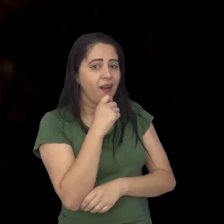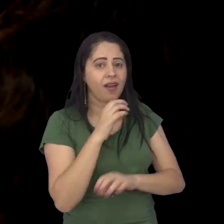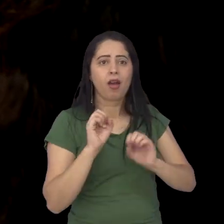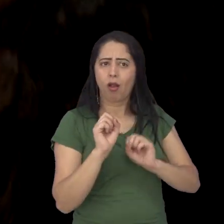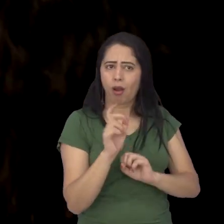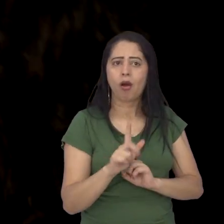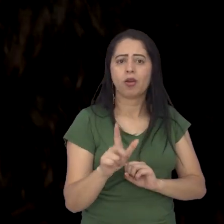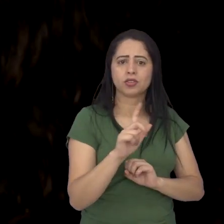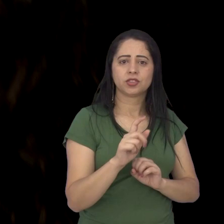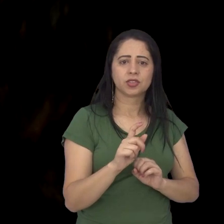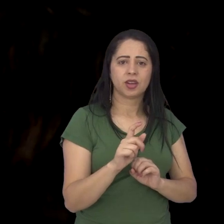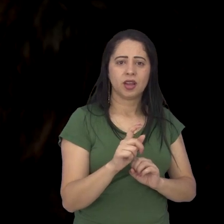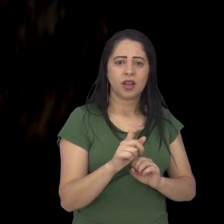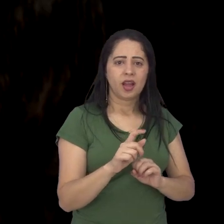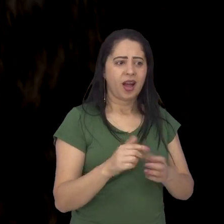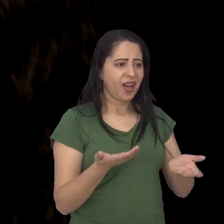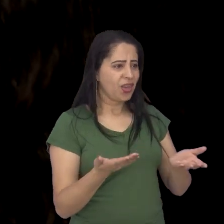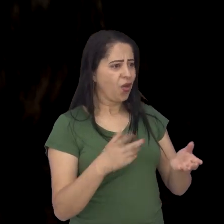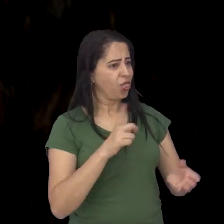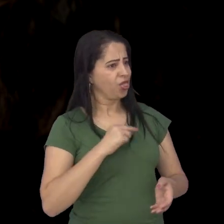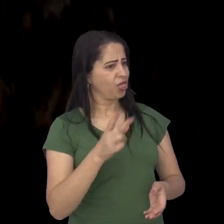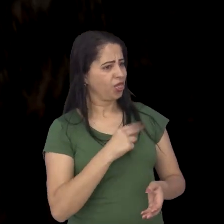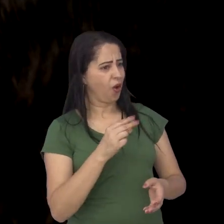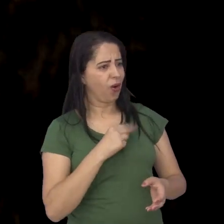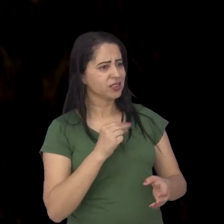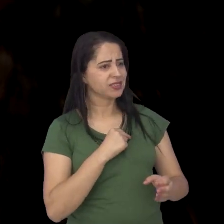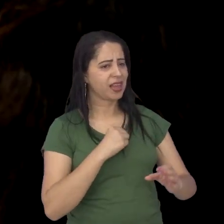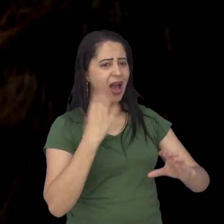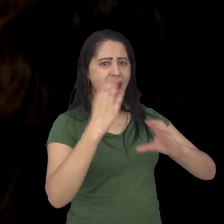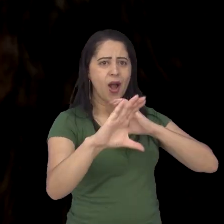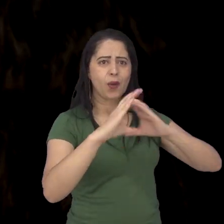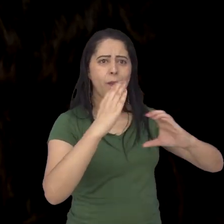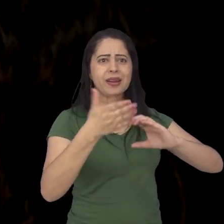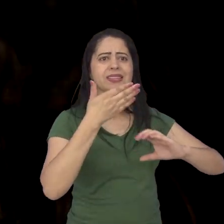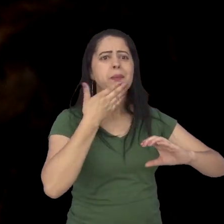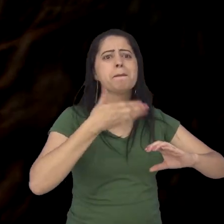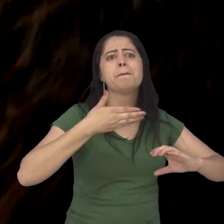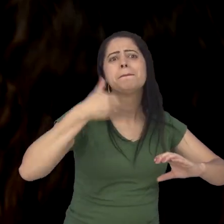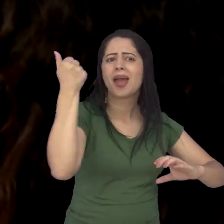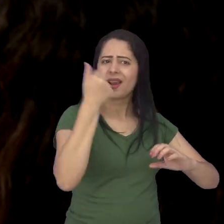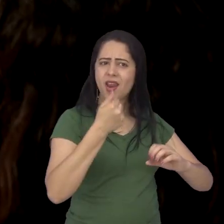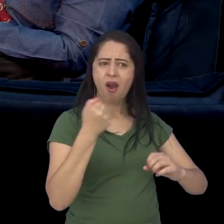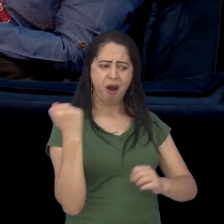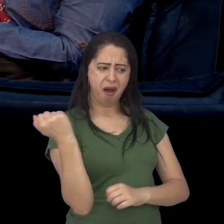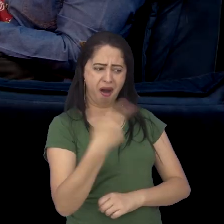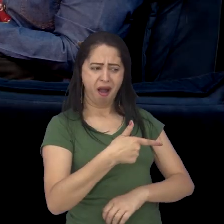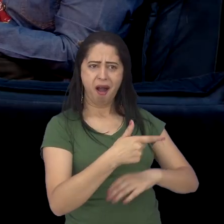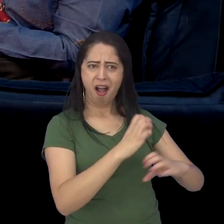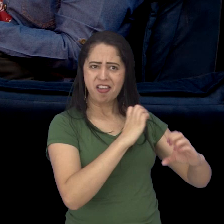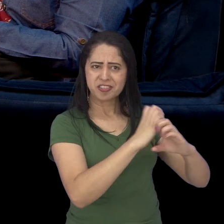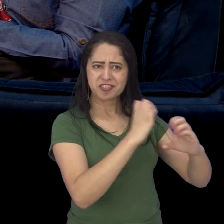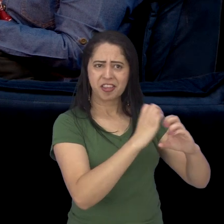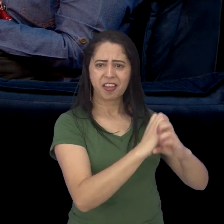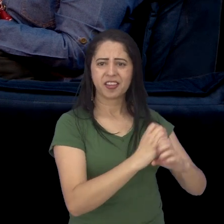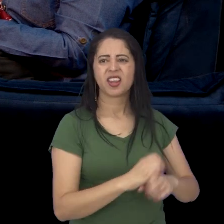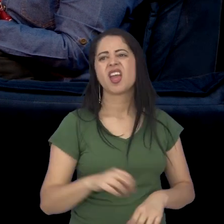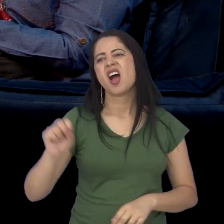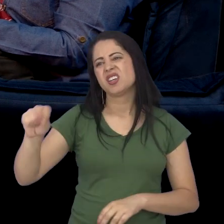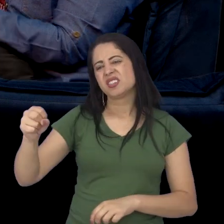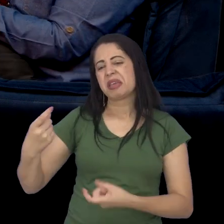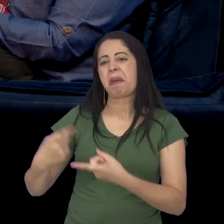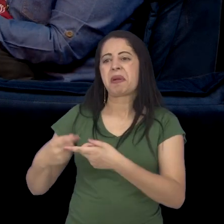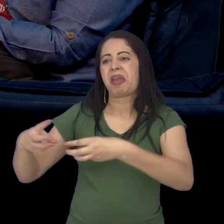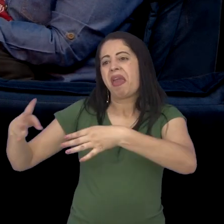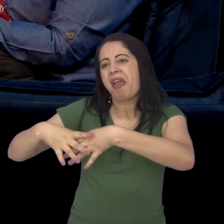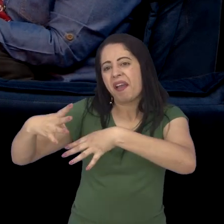ali, depois eu assisti a outra aula, eu falei assim, gente, comunicação é muito mais legal que engenharia, né? Que era engenharia mais cálculo, apesar da